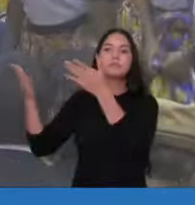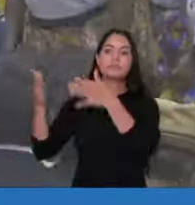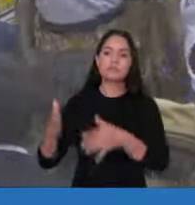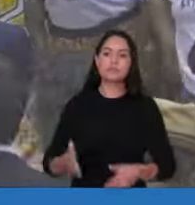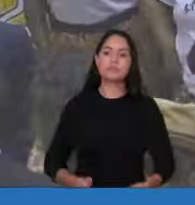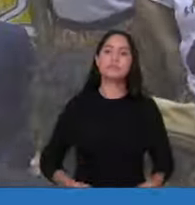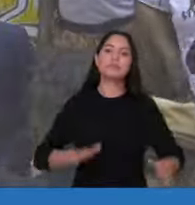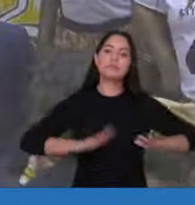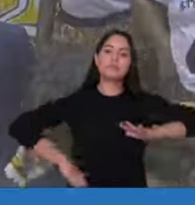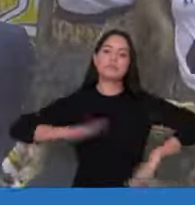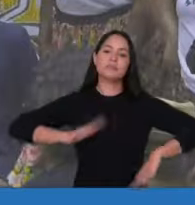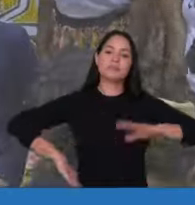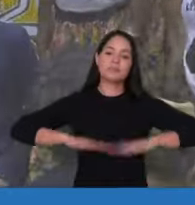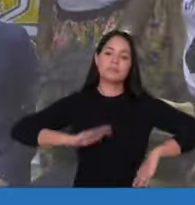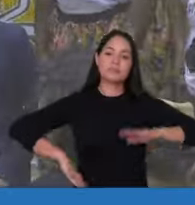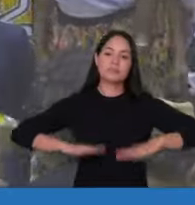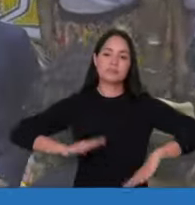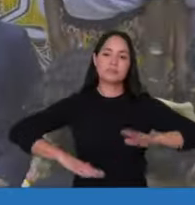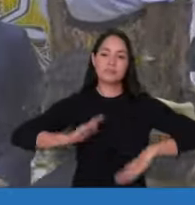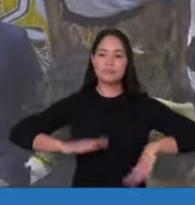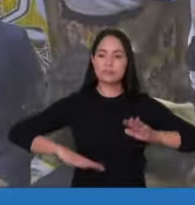convidou, uma roda de